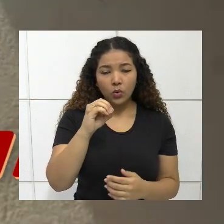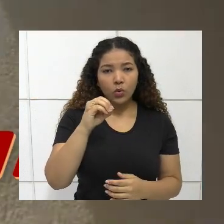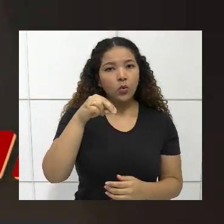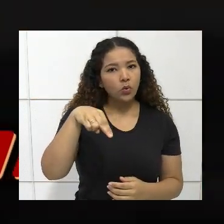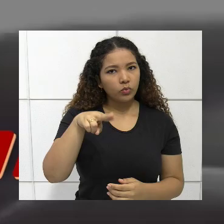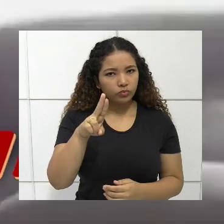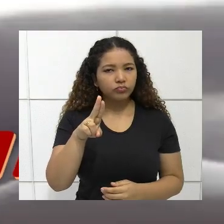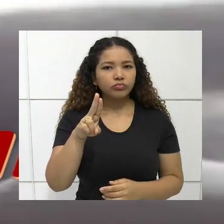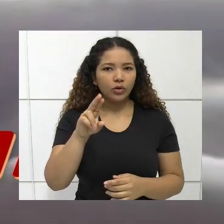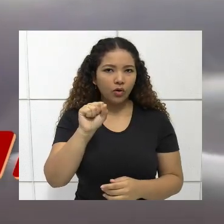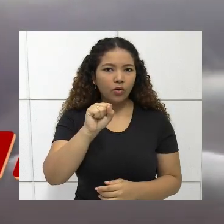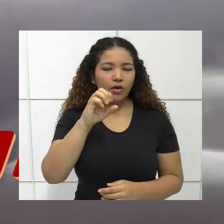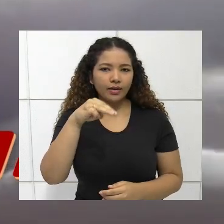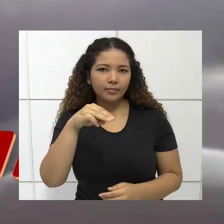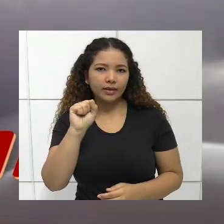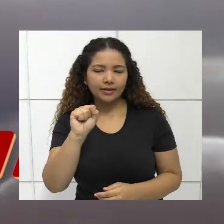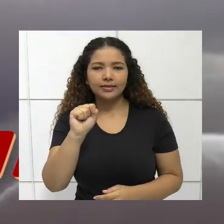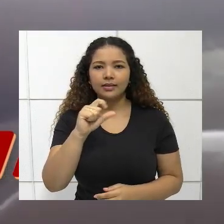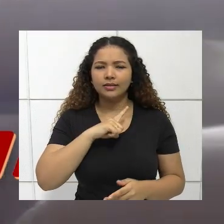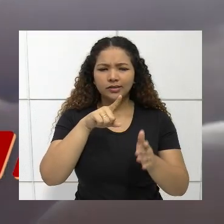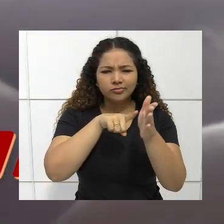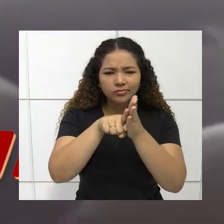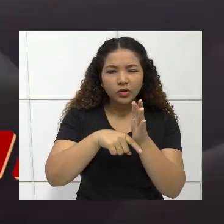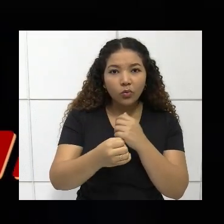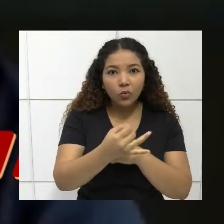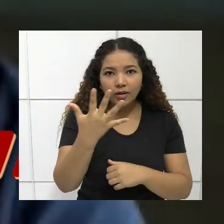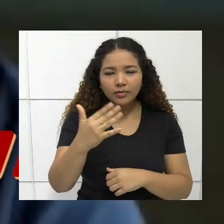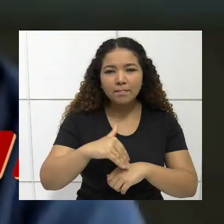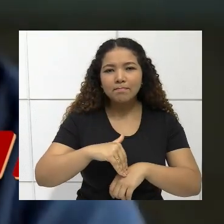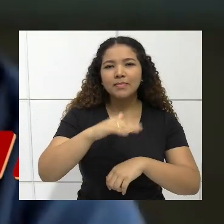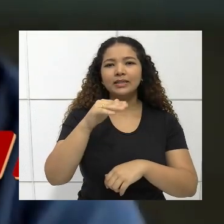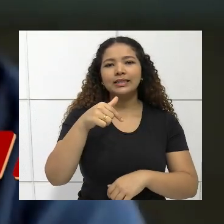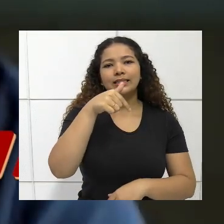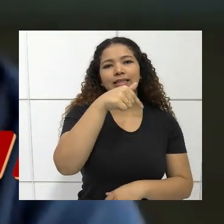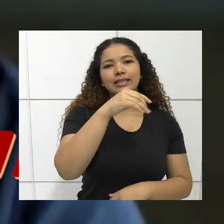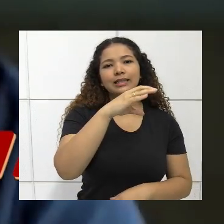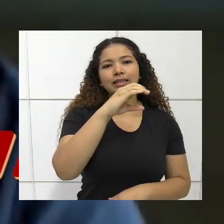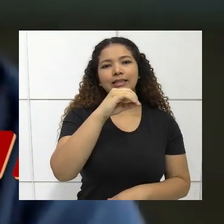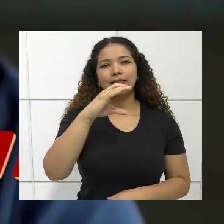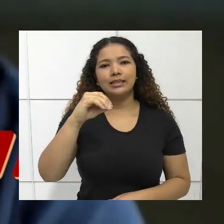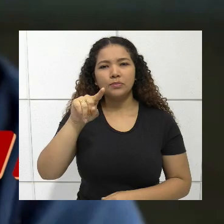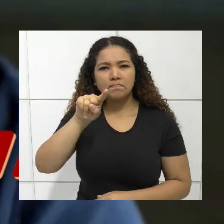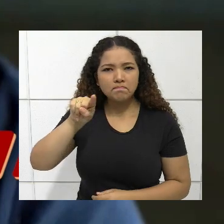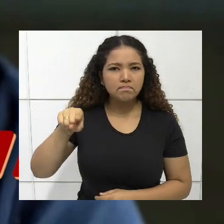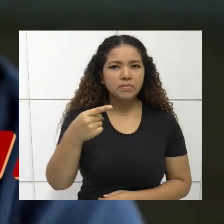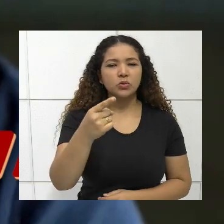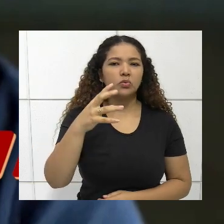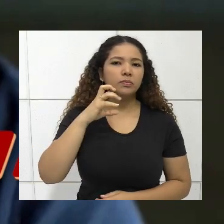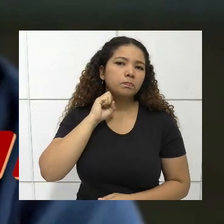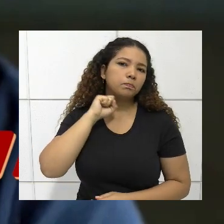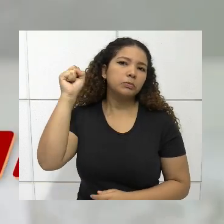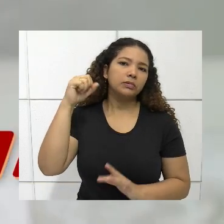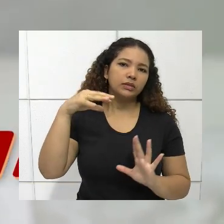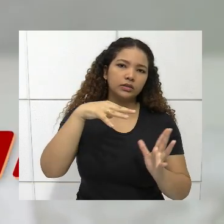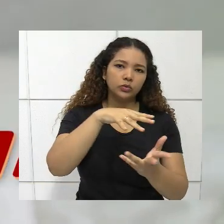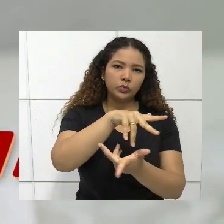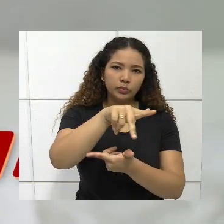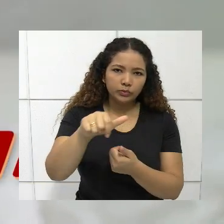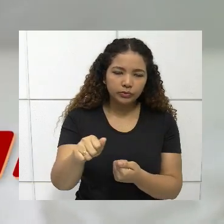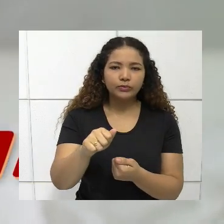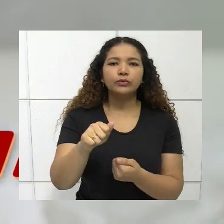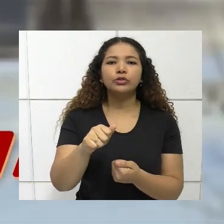em 2019, são registrados mais de 700 mil suicídios em todo o mundo, sem